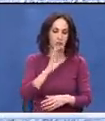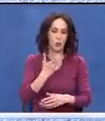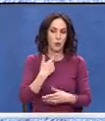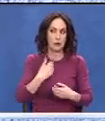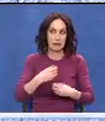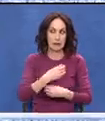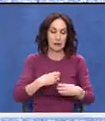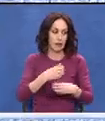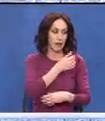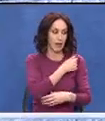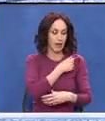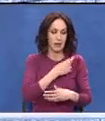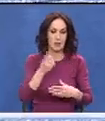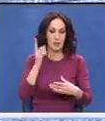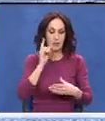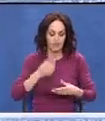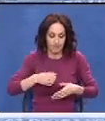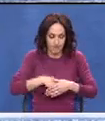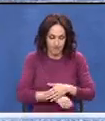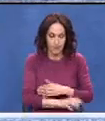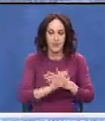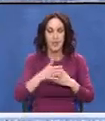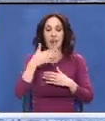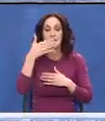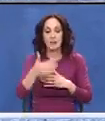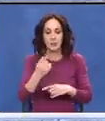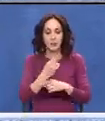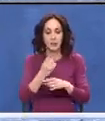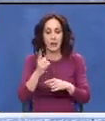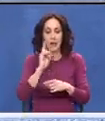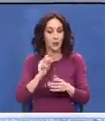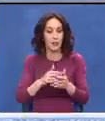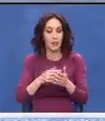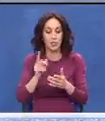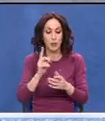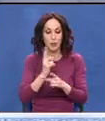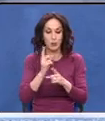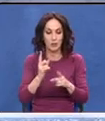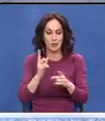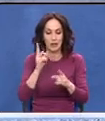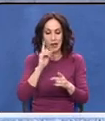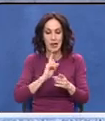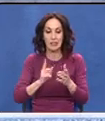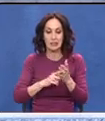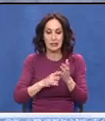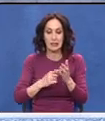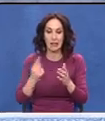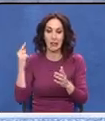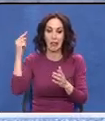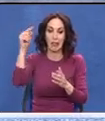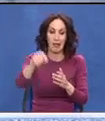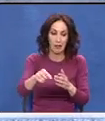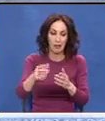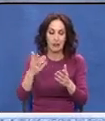não estava ninguém presente é o que aconteceu a segunda foi que o que ela não esperava foi o facto de ter necessidade de recorrer